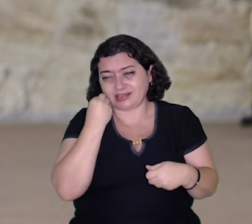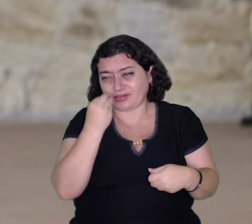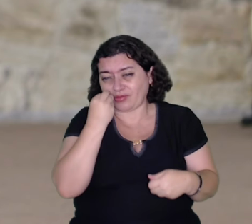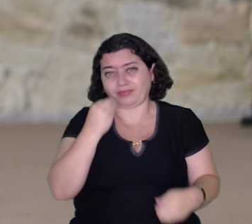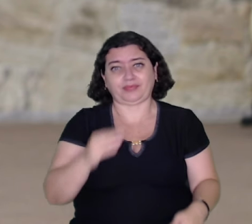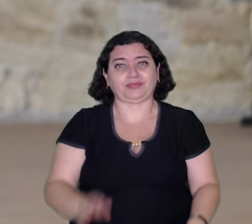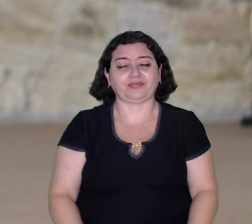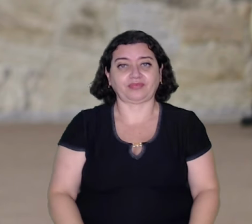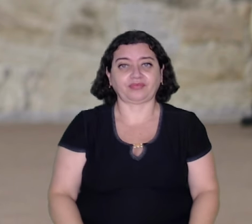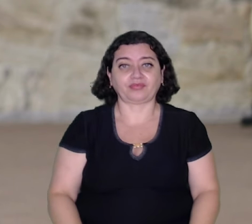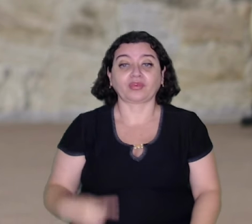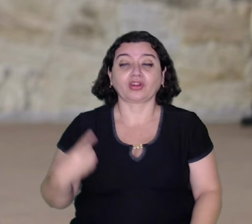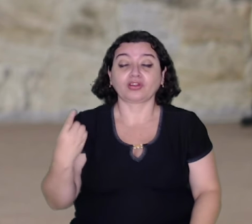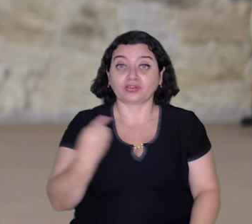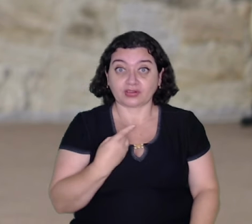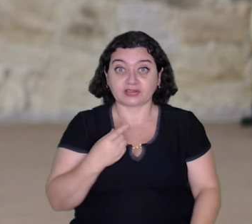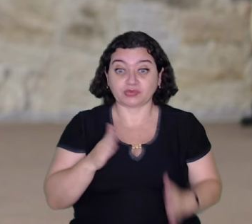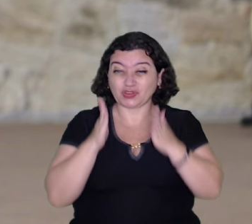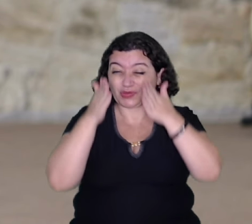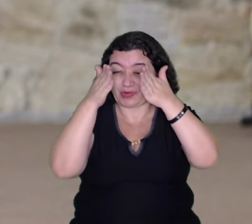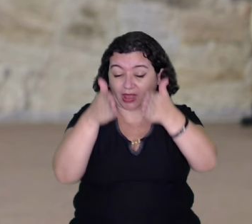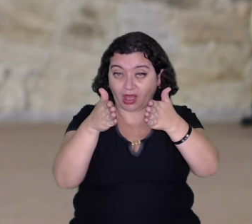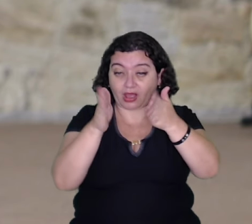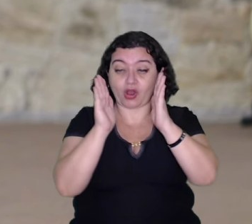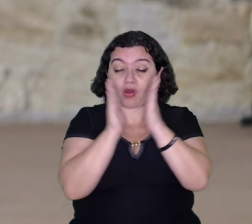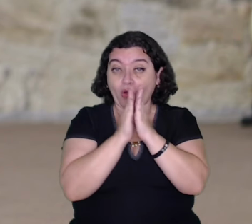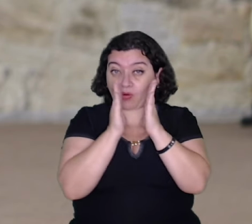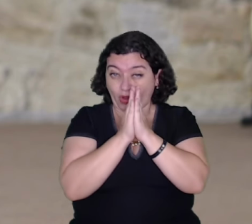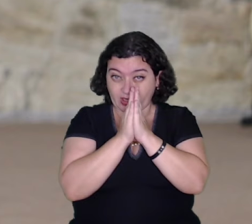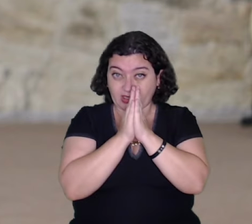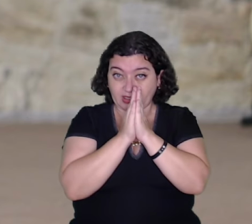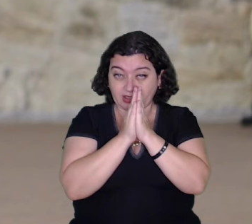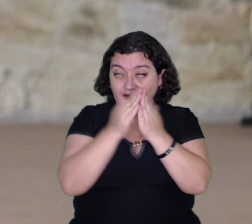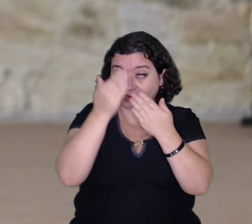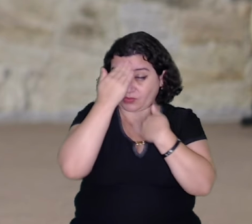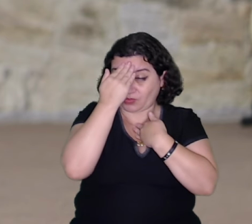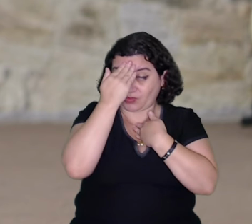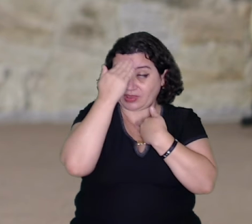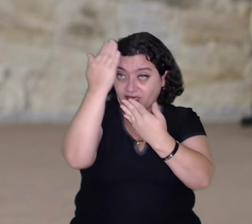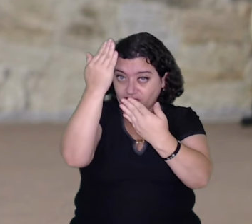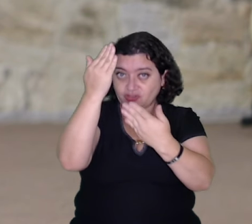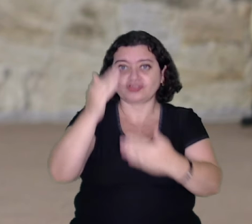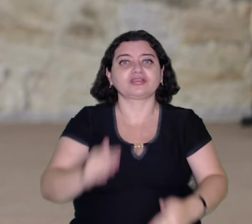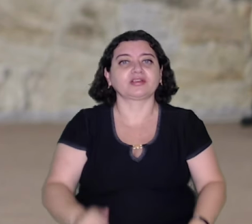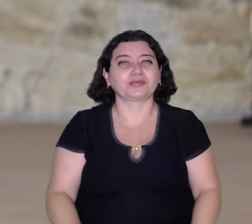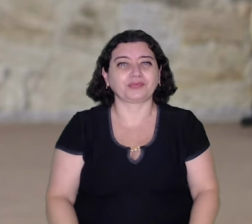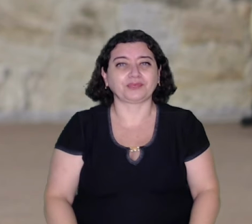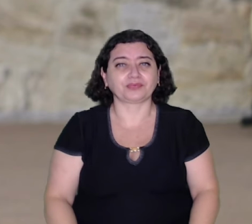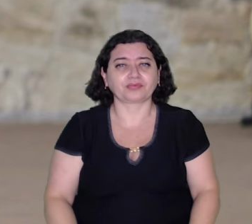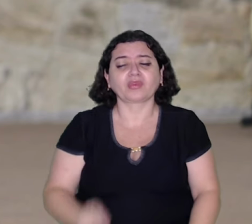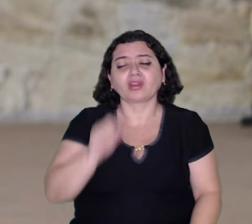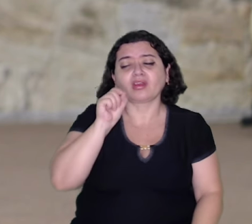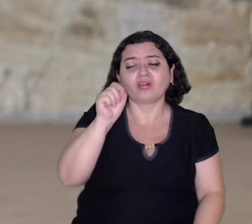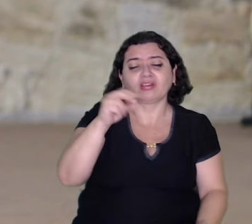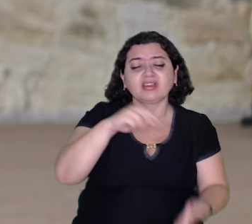Então nós vamos tocar nesse assunto: ore com gratidão. O que é